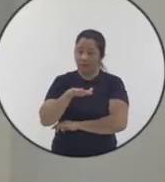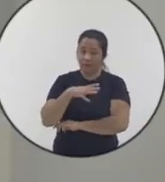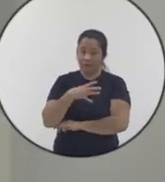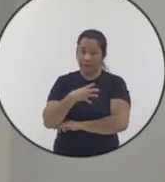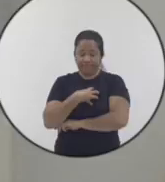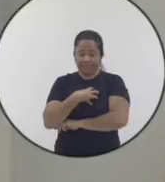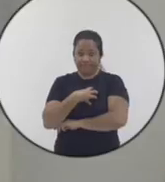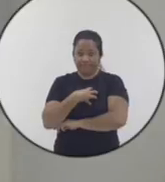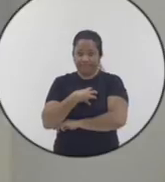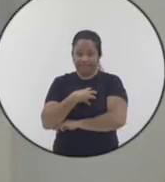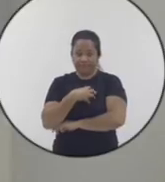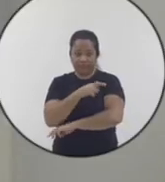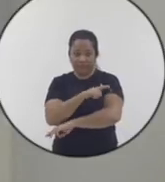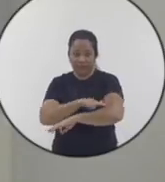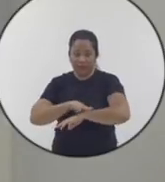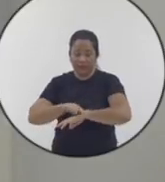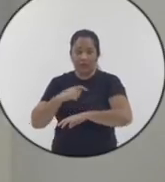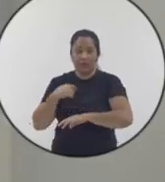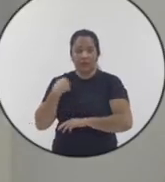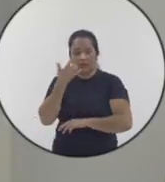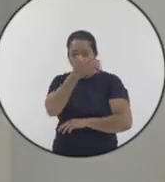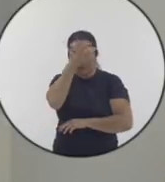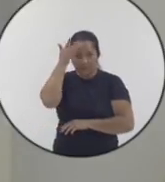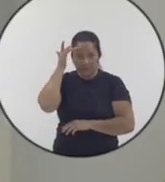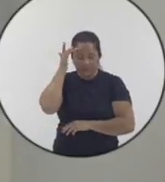pessoas trans, até mesmo pela nossa